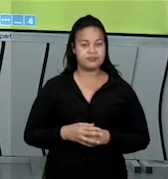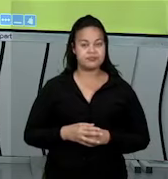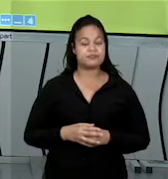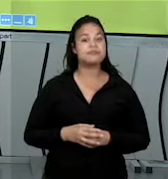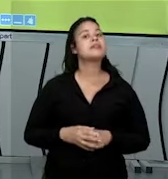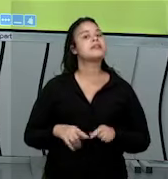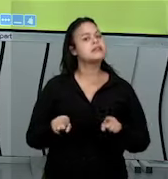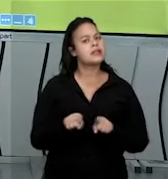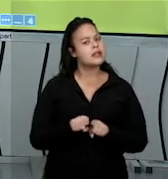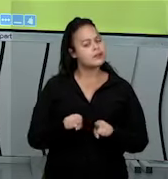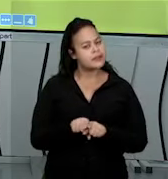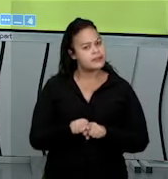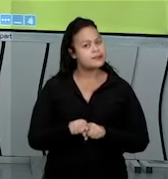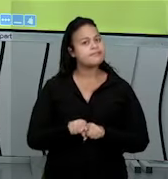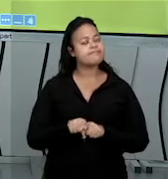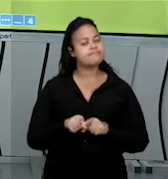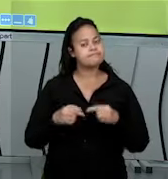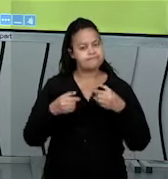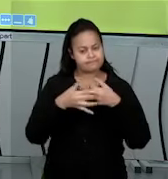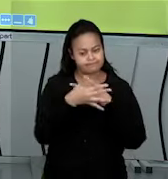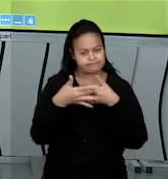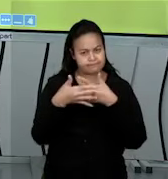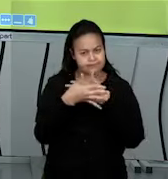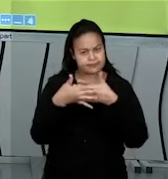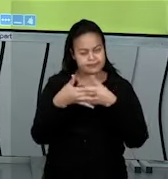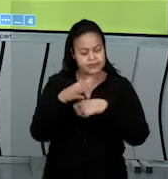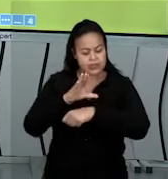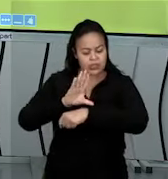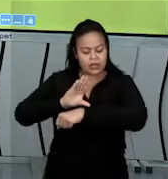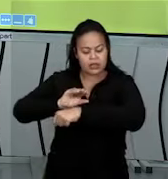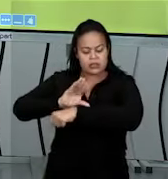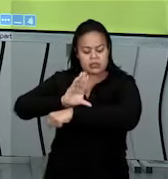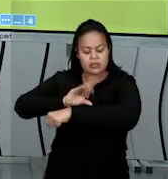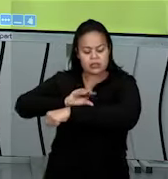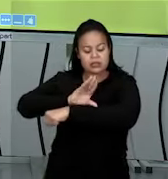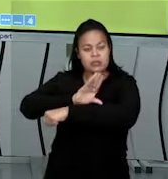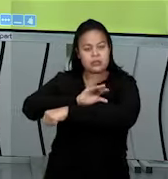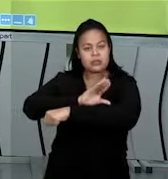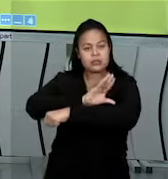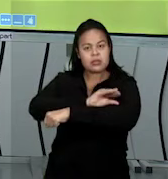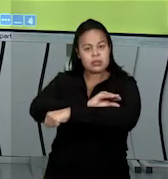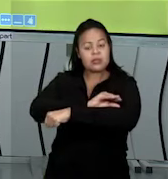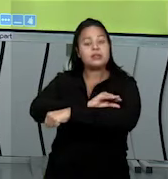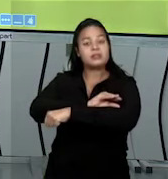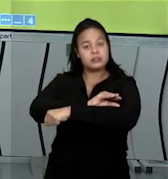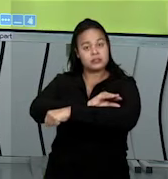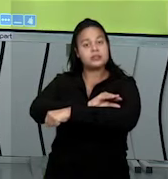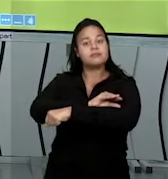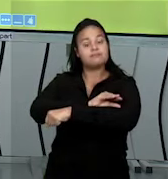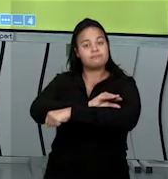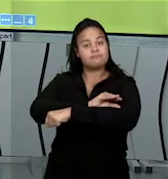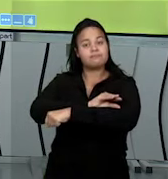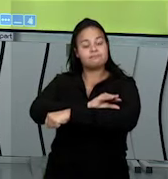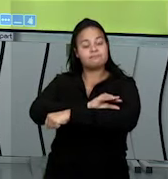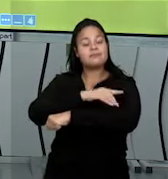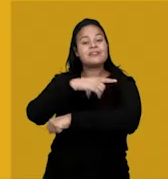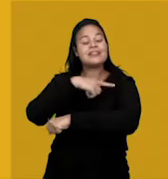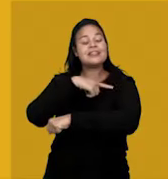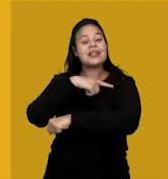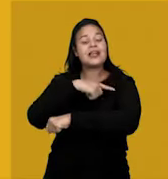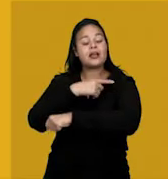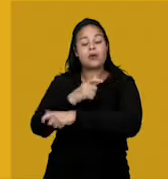Além disso, o tecido muscular, ele apresenta grande inervação, ou